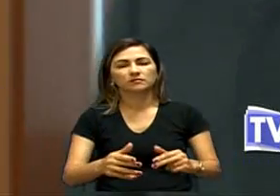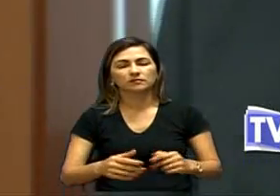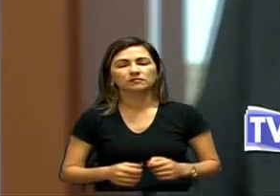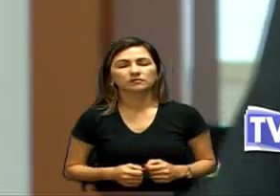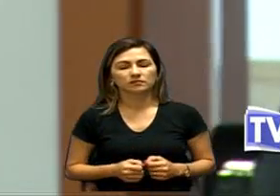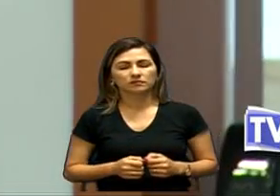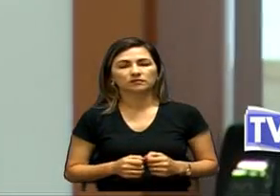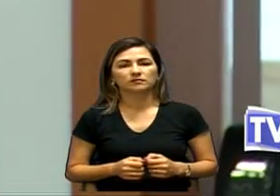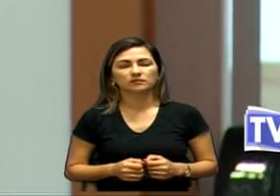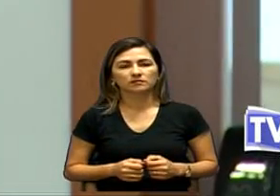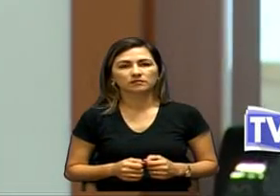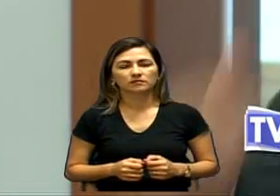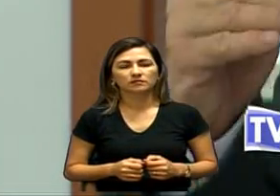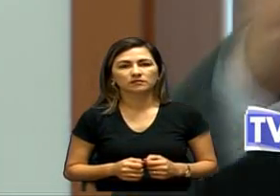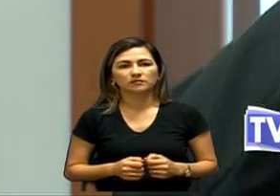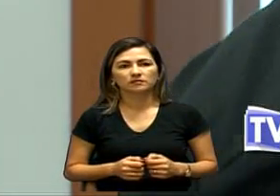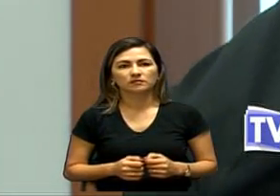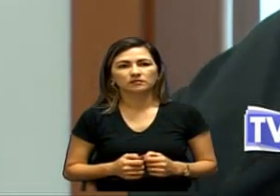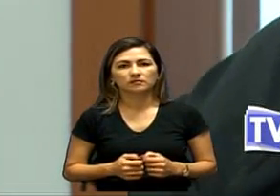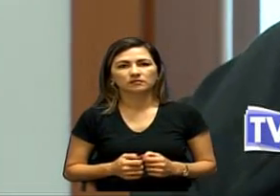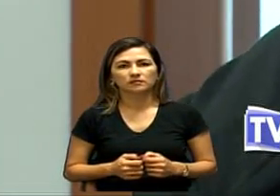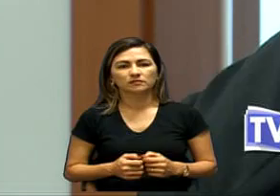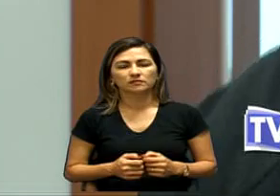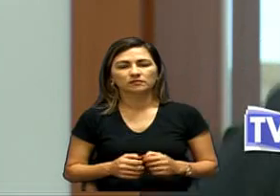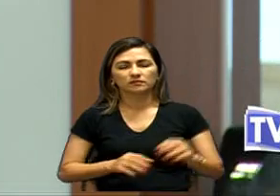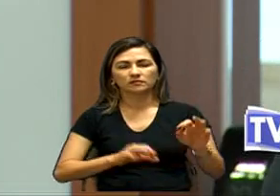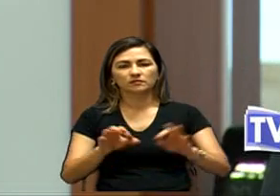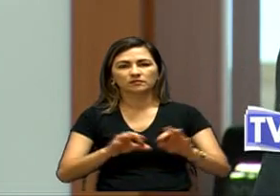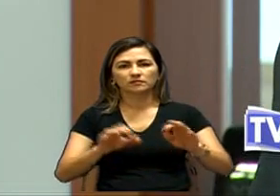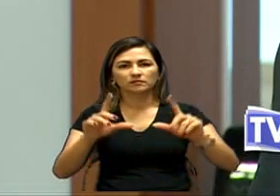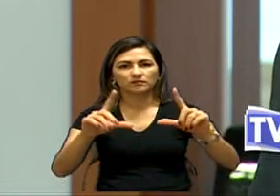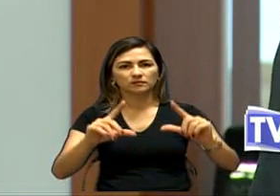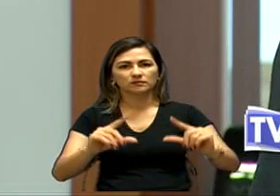Ele está reduzindo, fez uma redução.